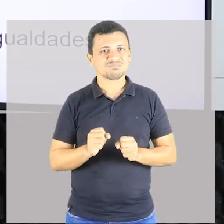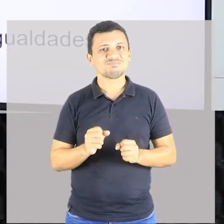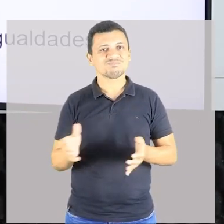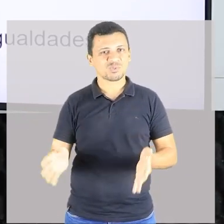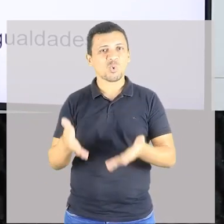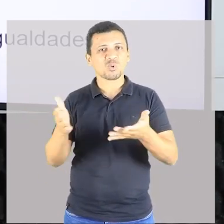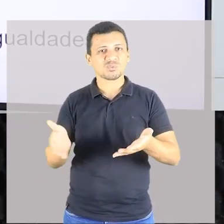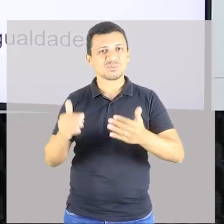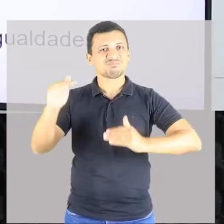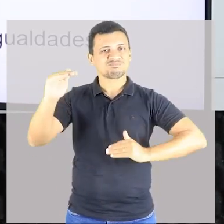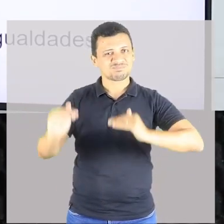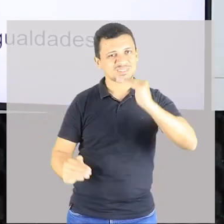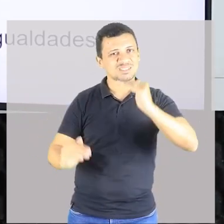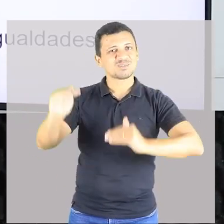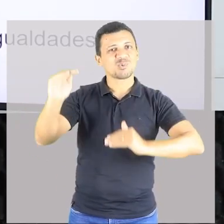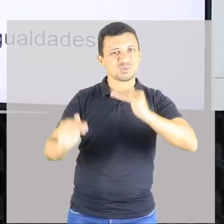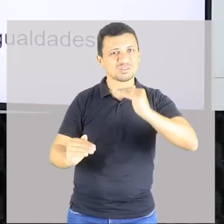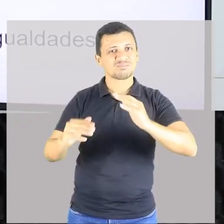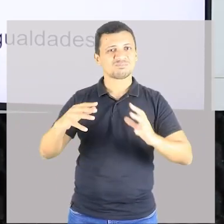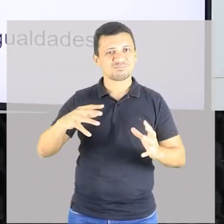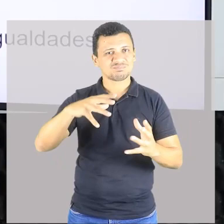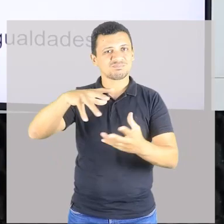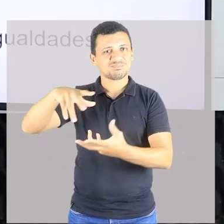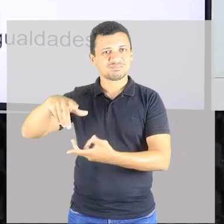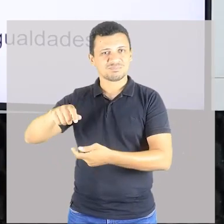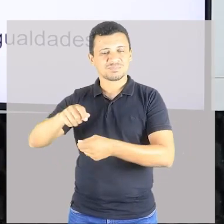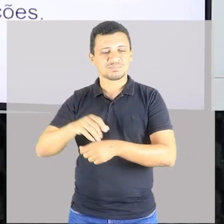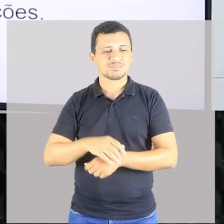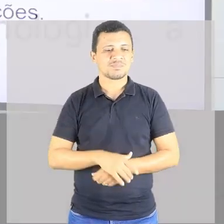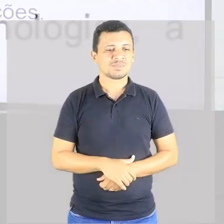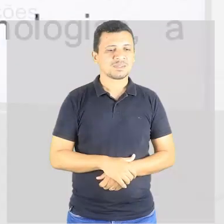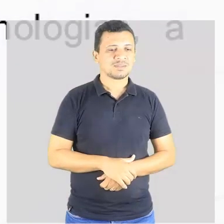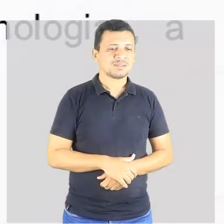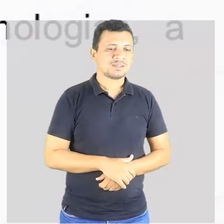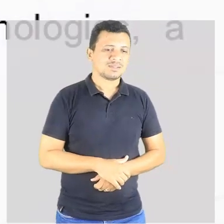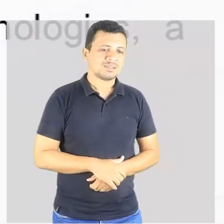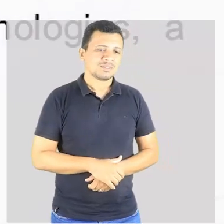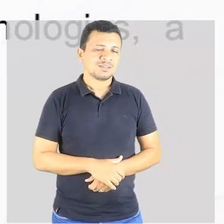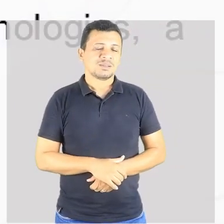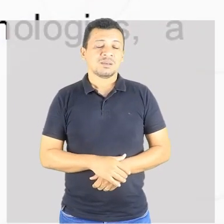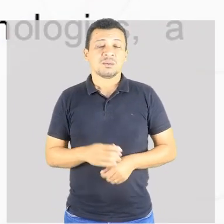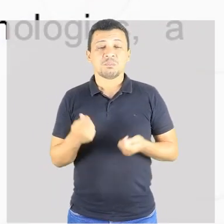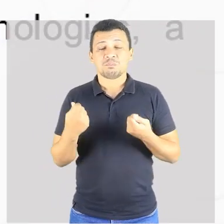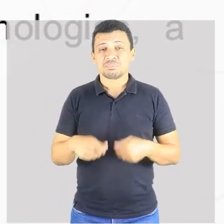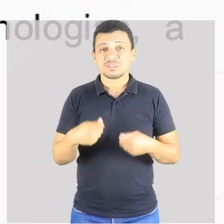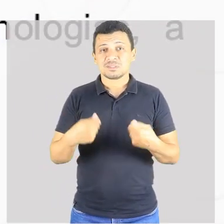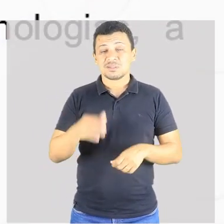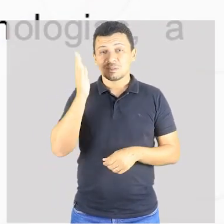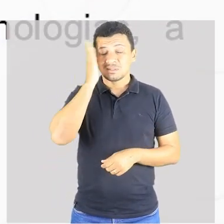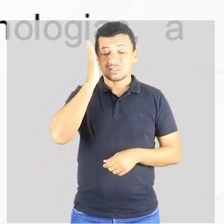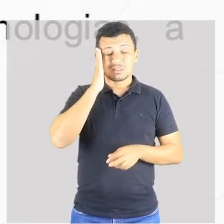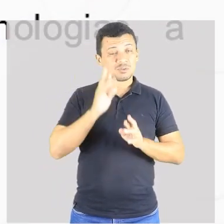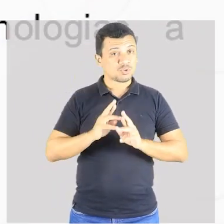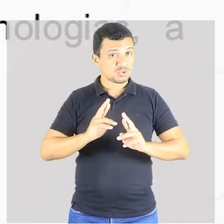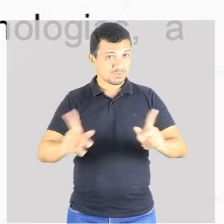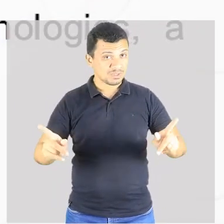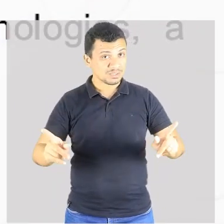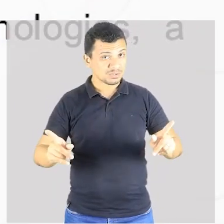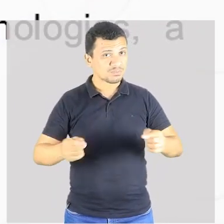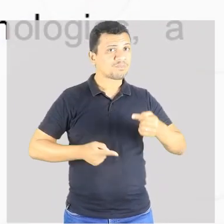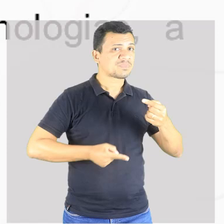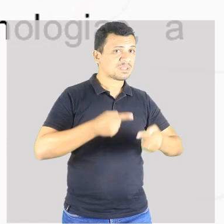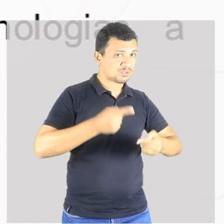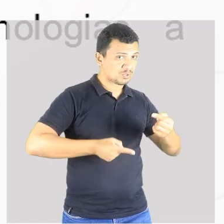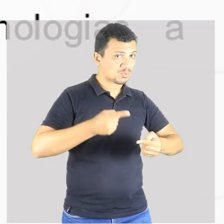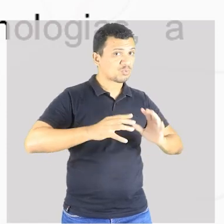aumento das desigualdades. Dentro dessa perspectiva, tá, nós precisamos diferenciar. Então, a gente já discutiu que a